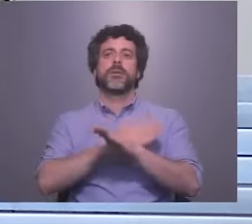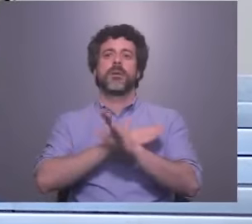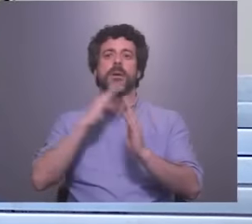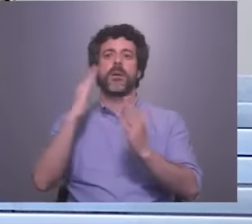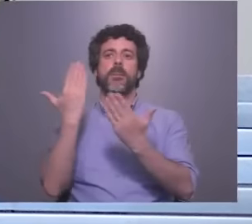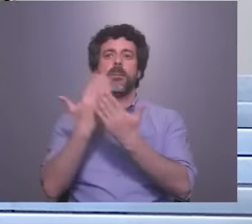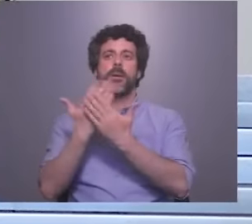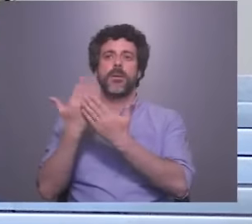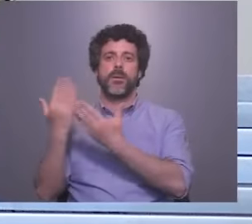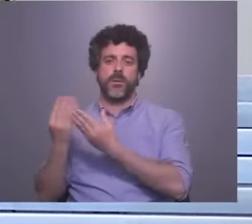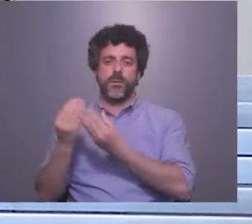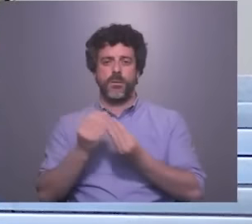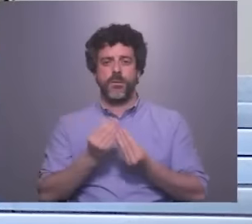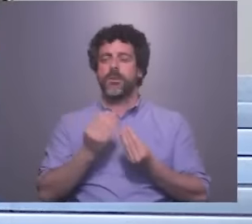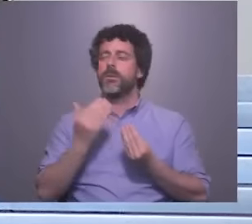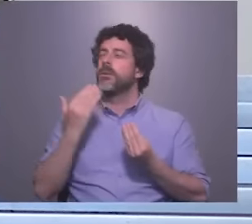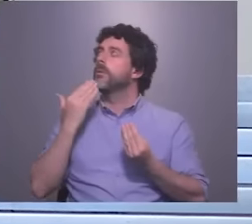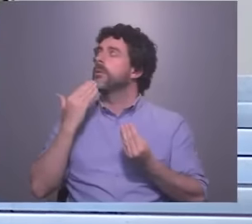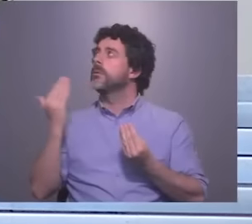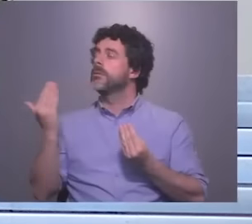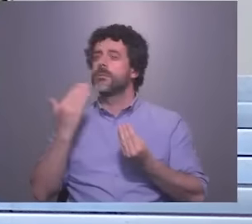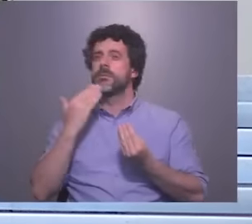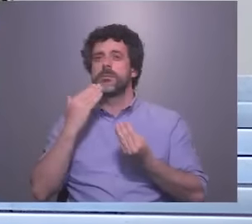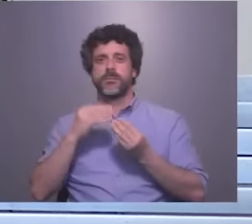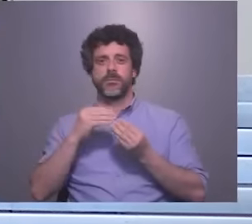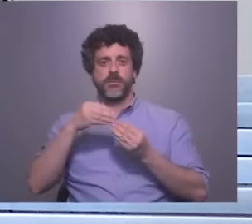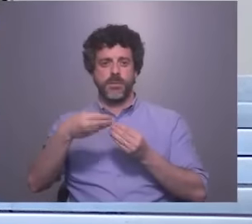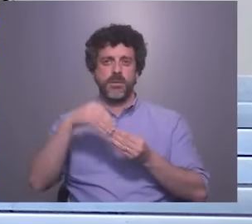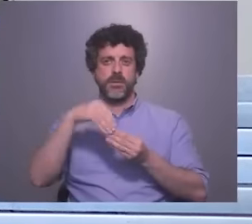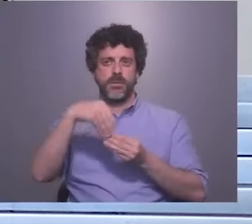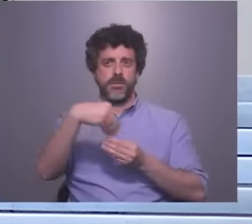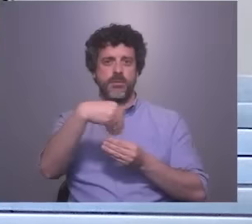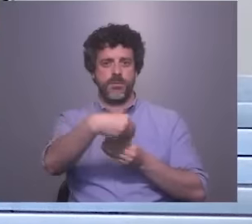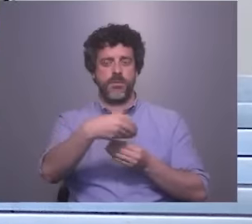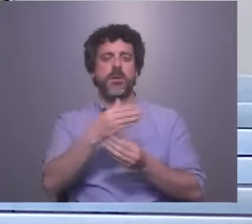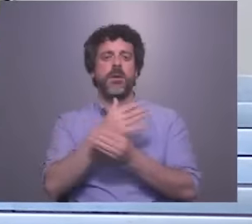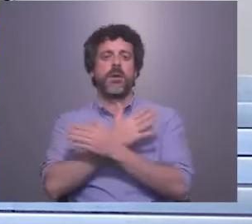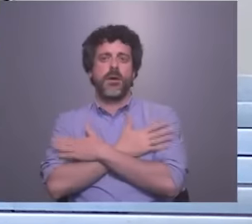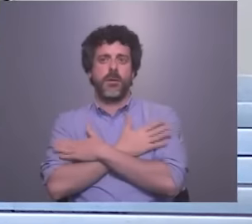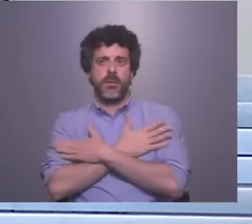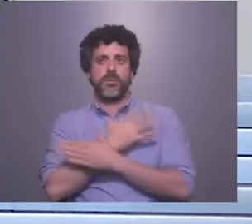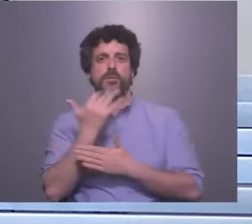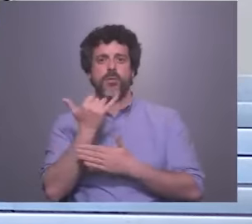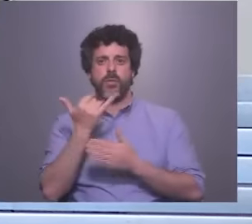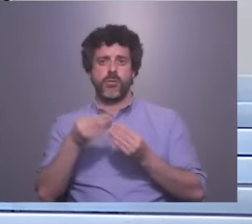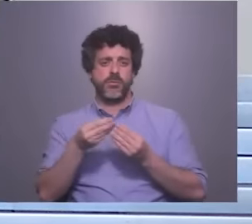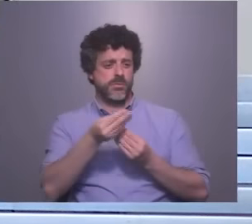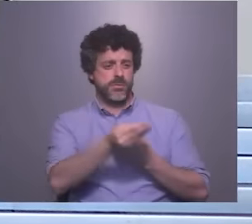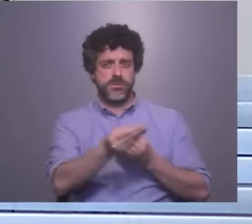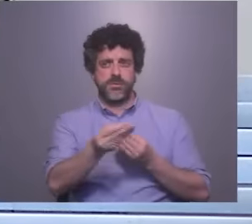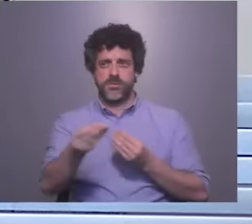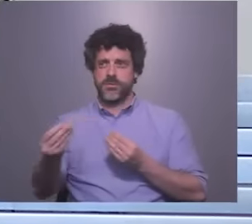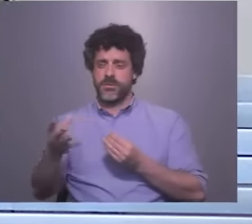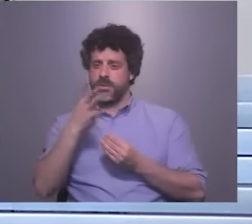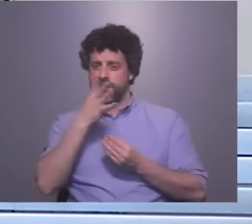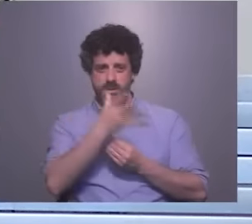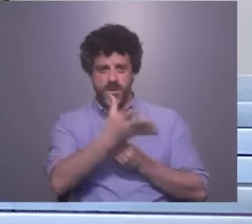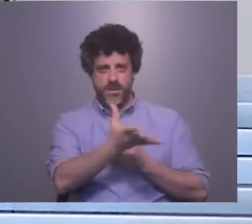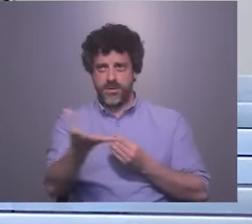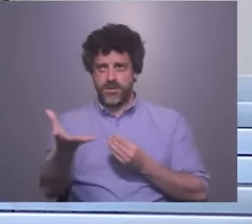Na hora em que ele se entregava para voluntariamente sofrer a